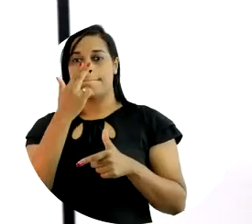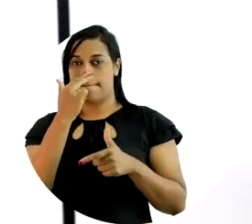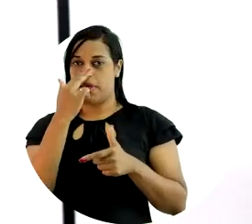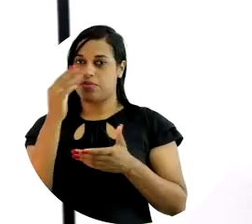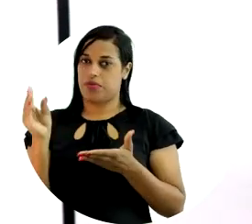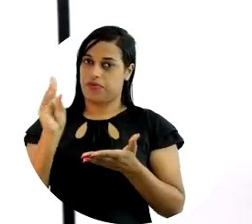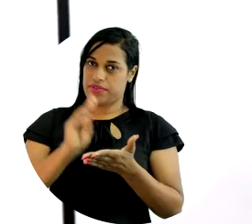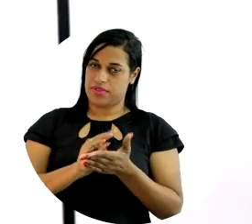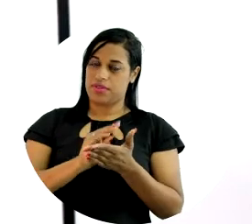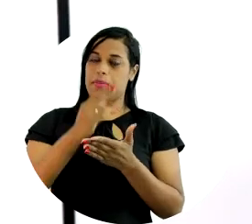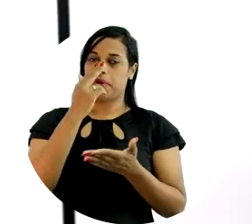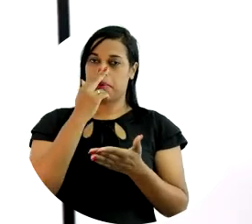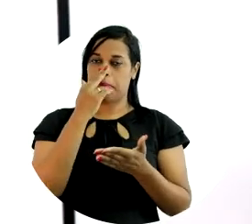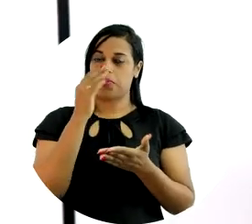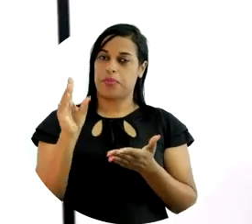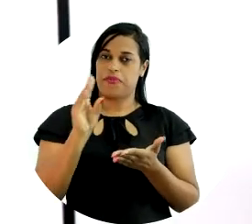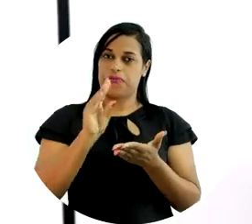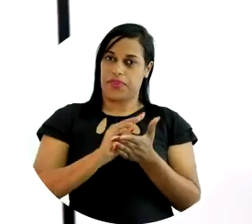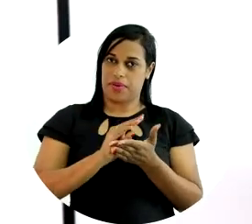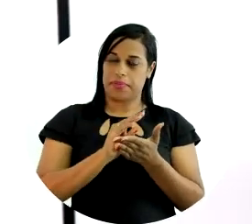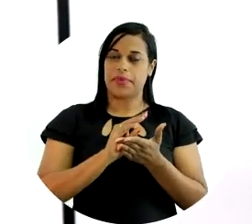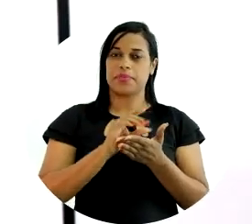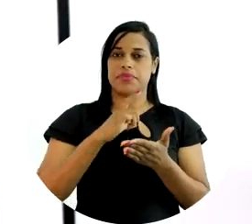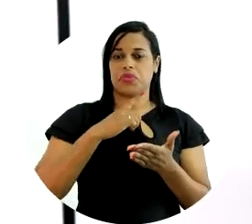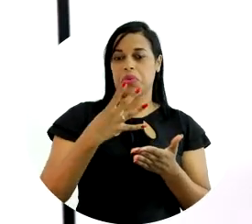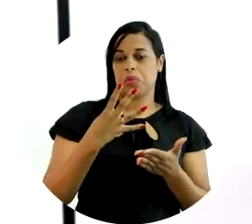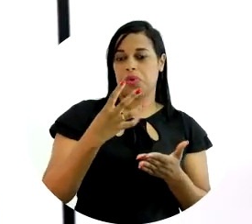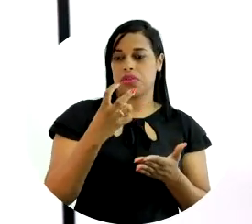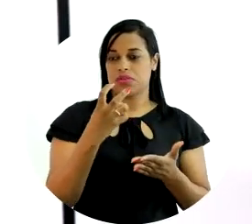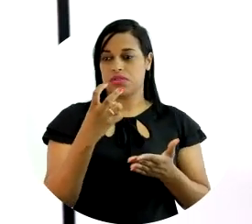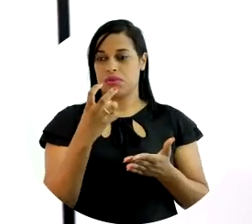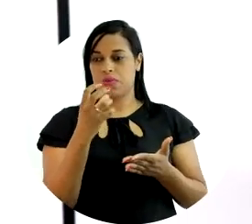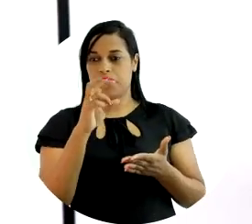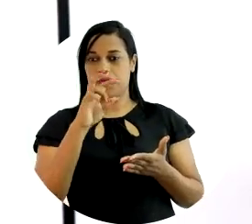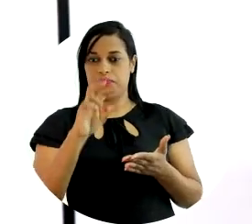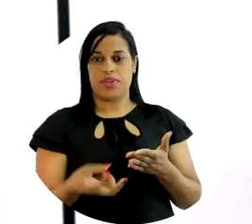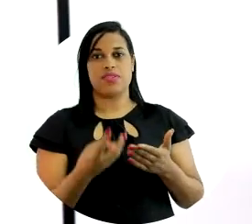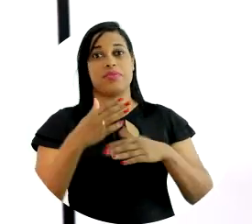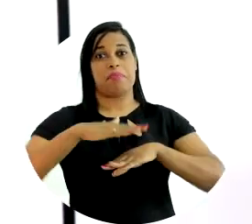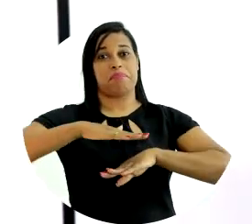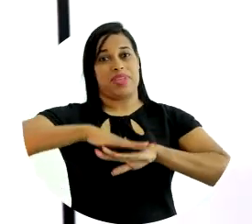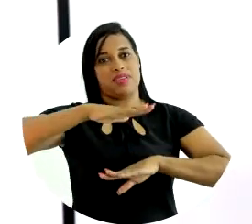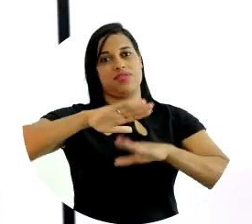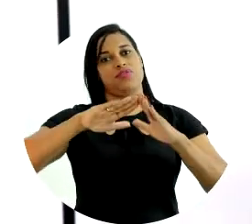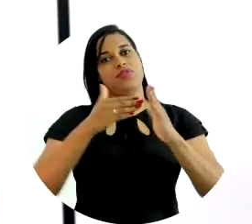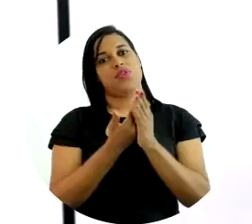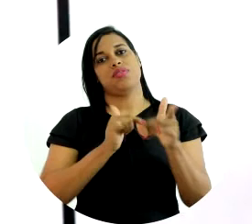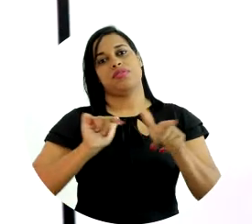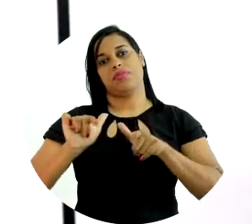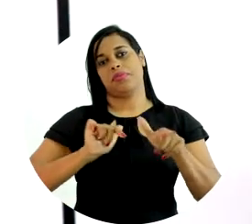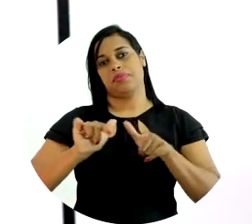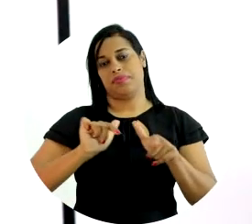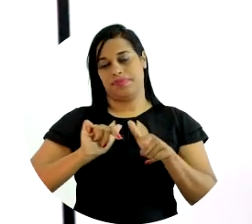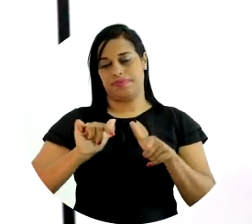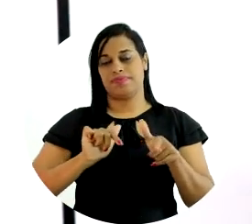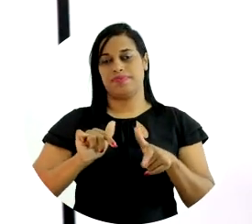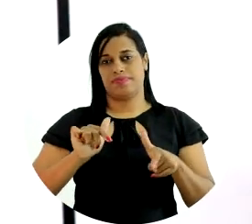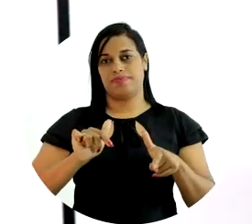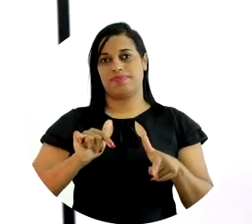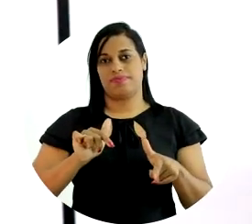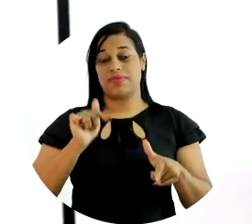- financiamento o mesmo recurso para ter quatro vezes mais a quantidade de escolas mil trabalhadores